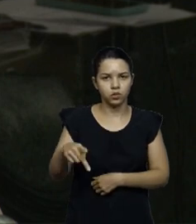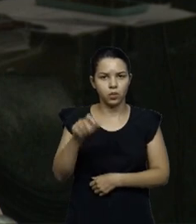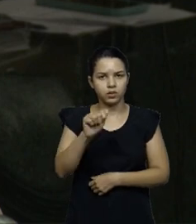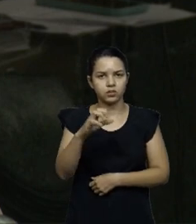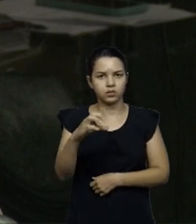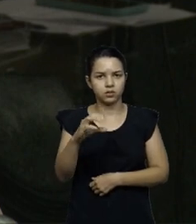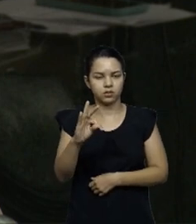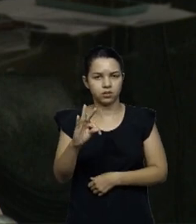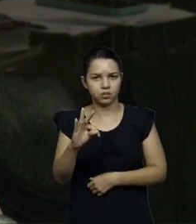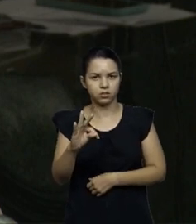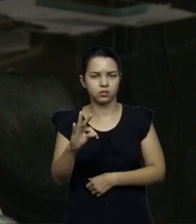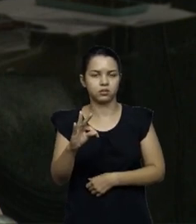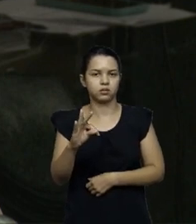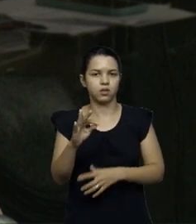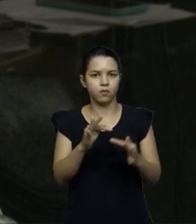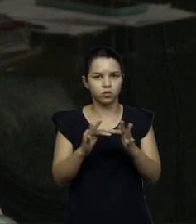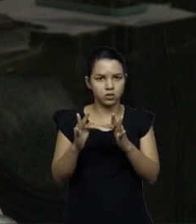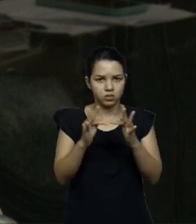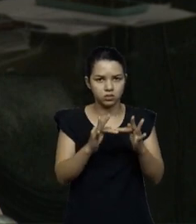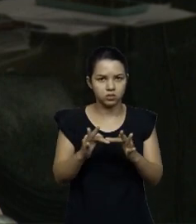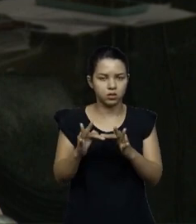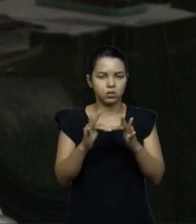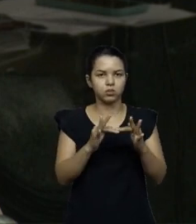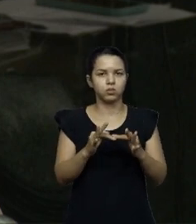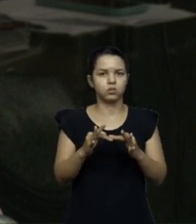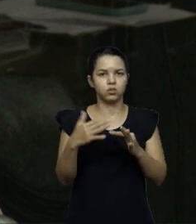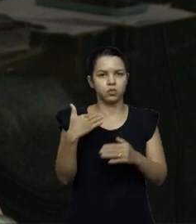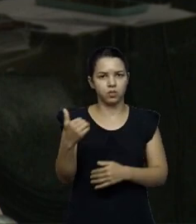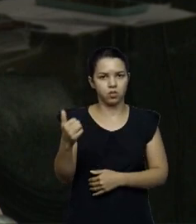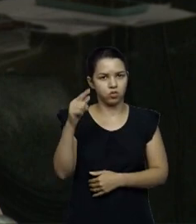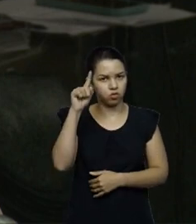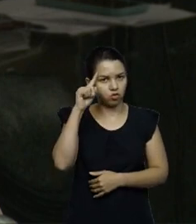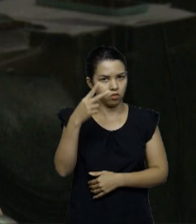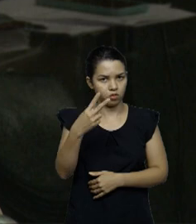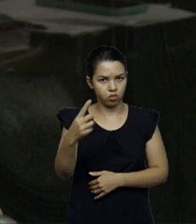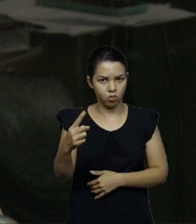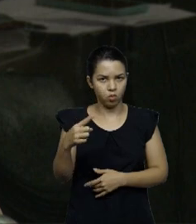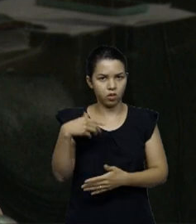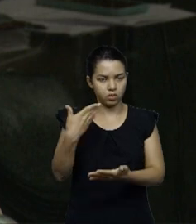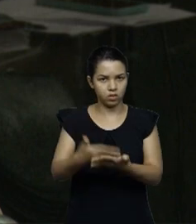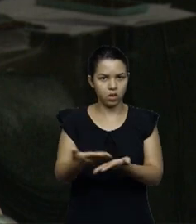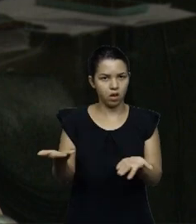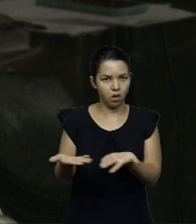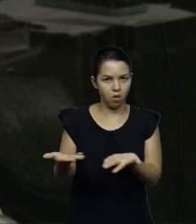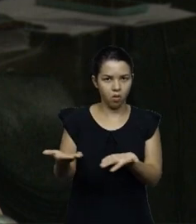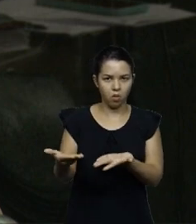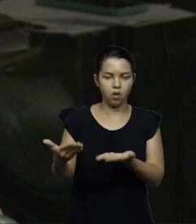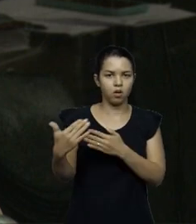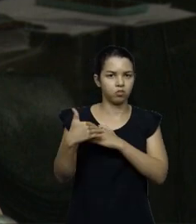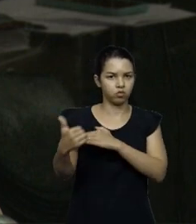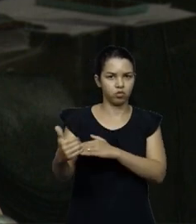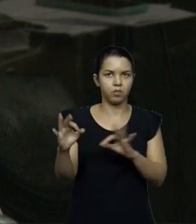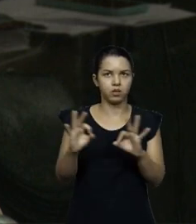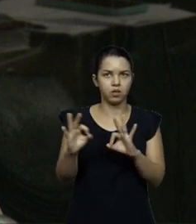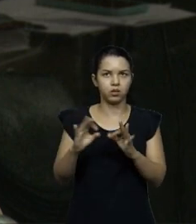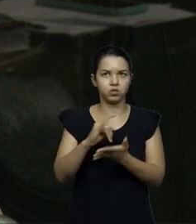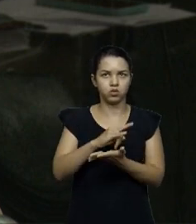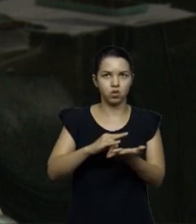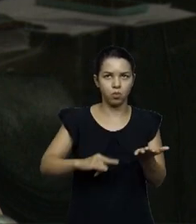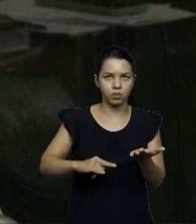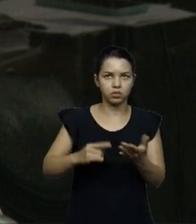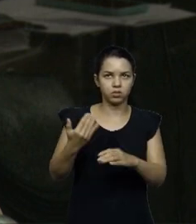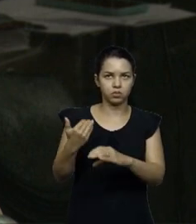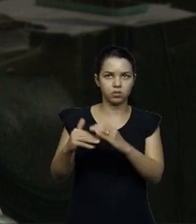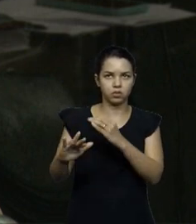chamado fui fiz a escola no dia 21 e ainda eu não fui contratado Eu já mandei toda minha documentação tá tudo certinho e